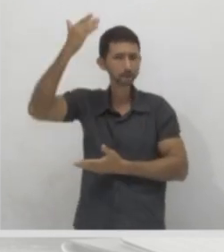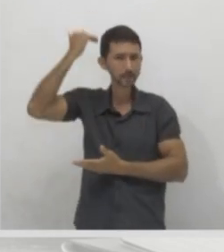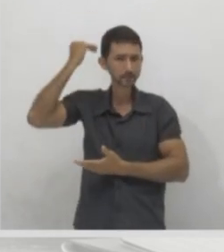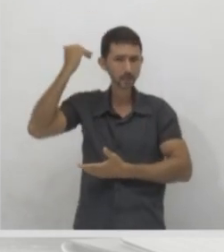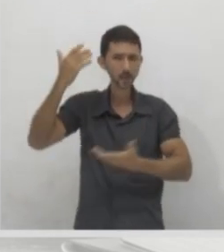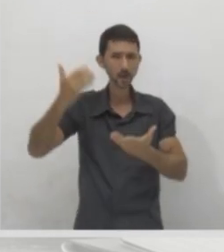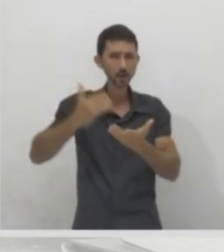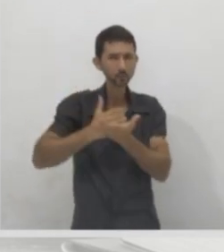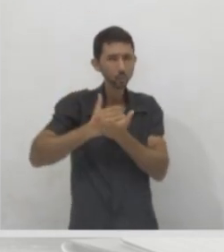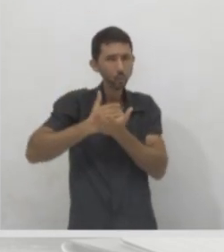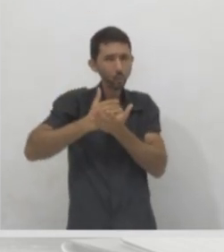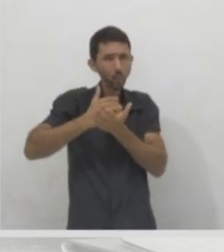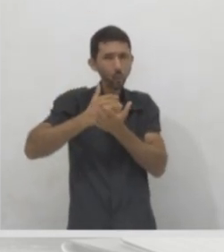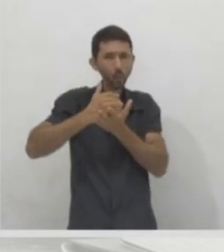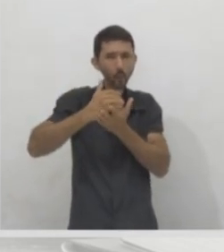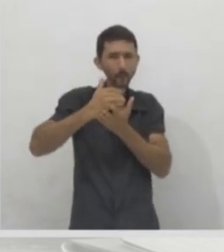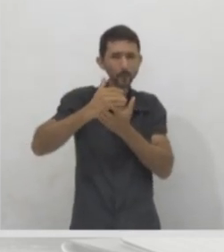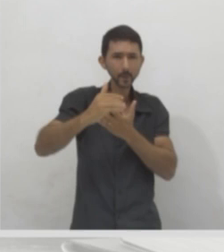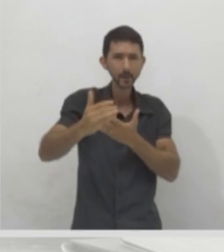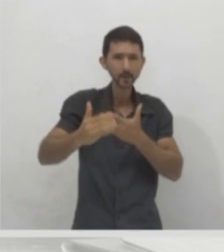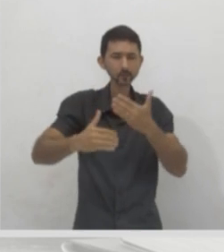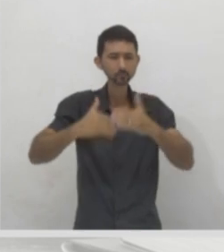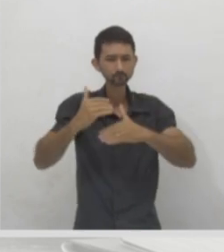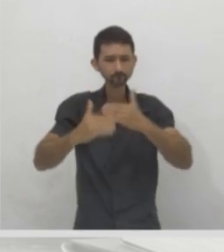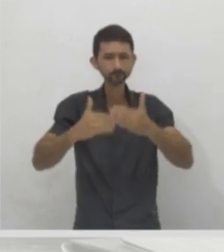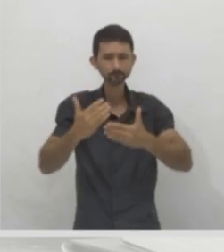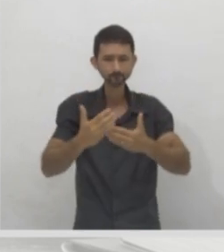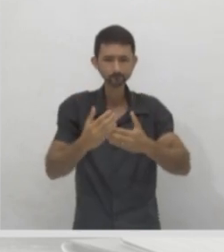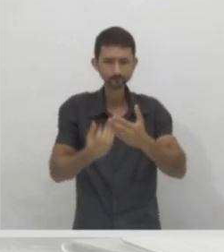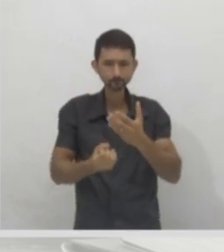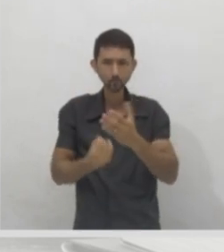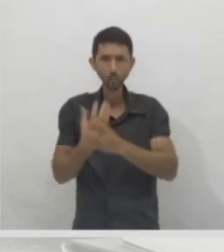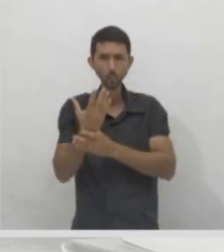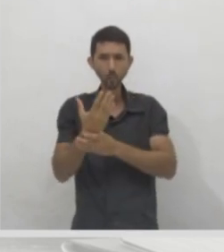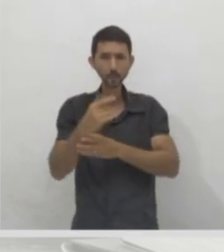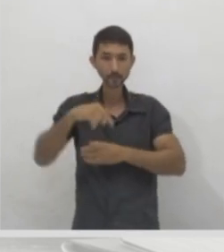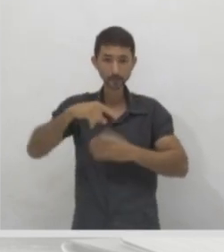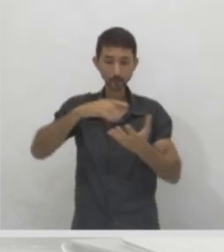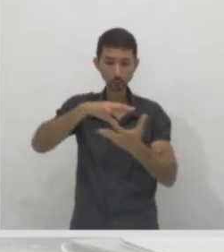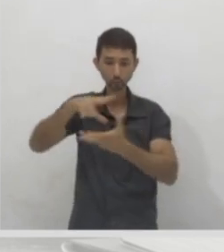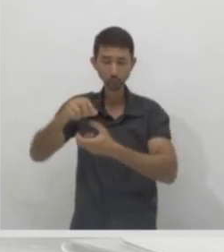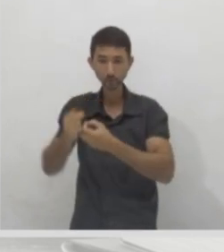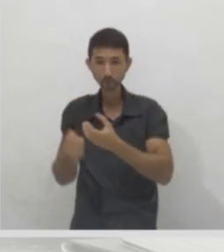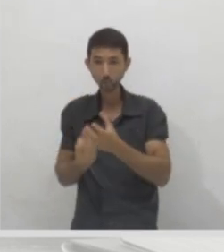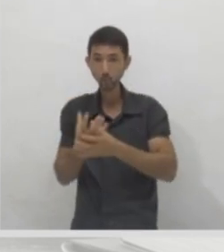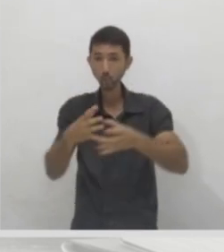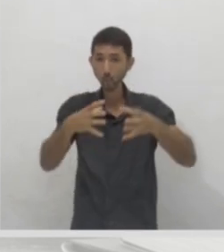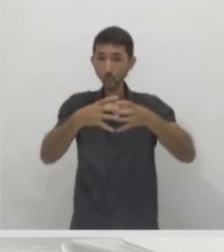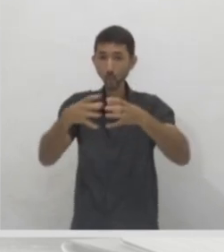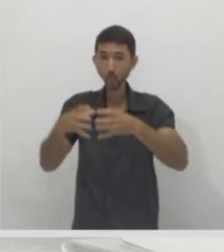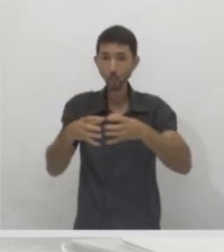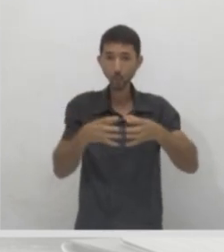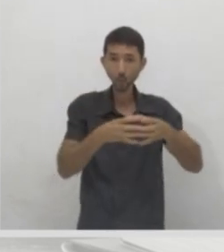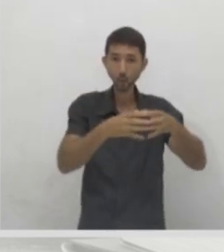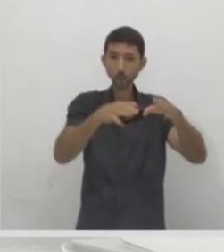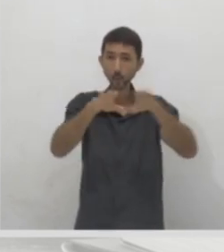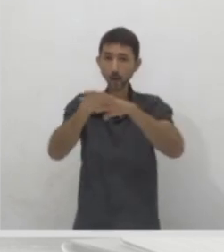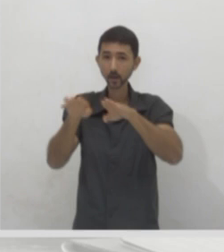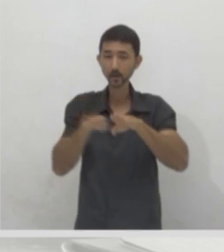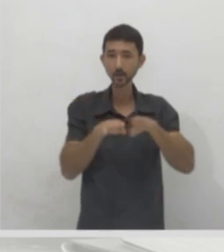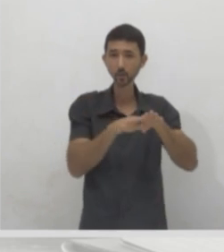no alvorecer, no raiar da nossa existência aqui no planeta, os grupos eram igualitários, não